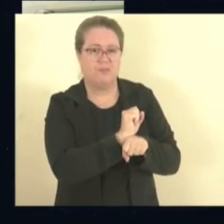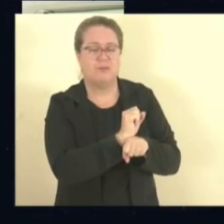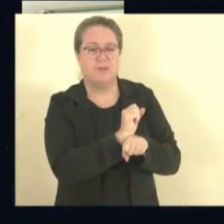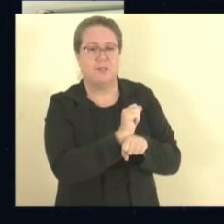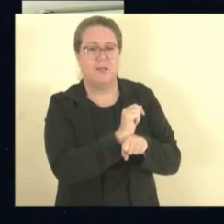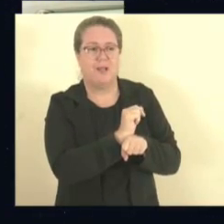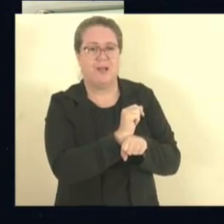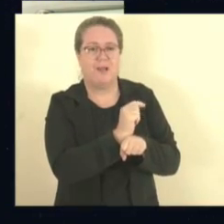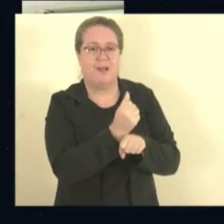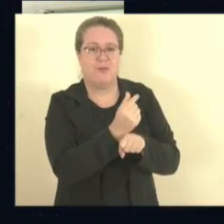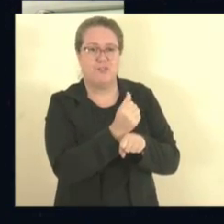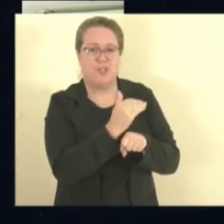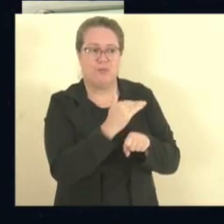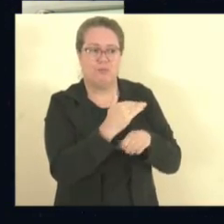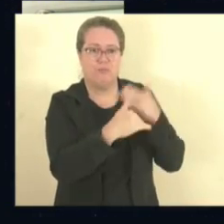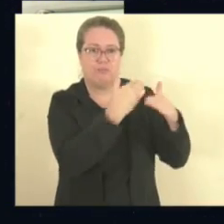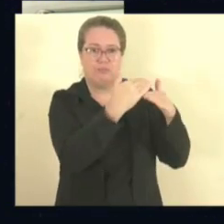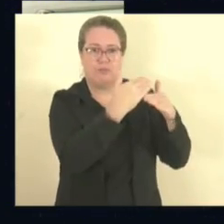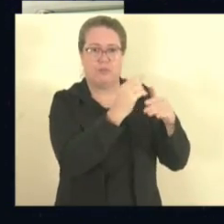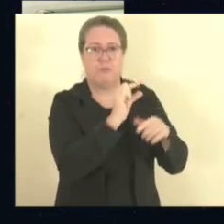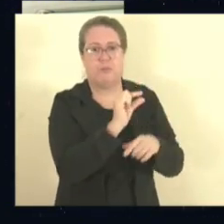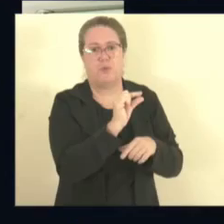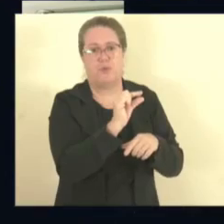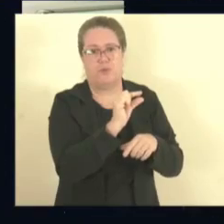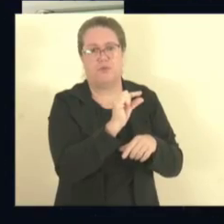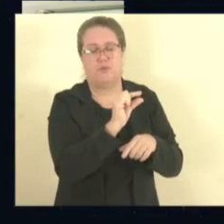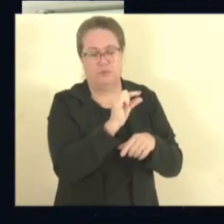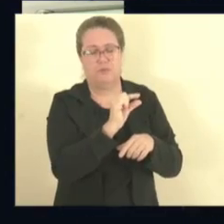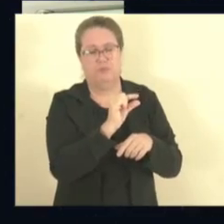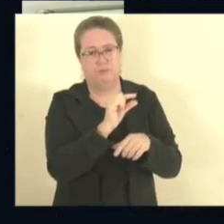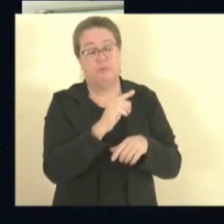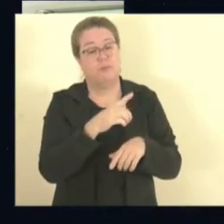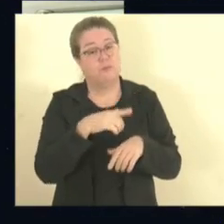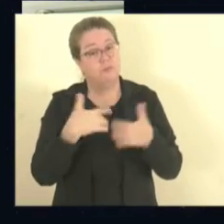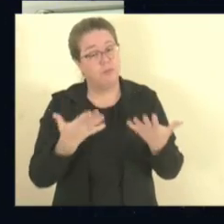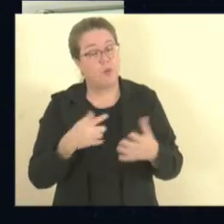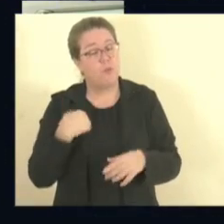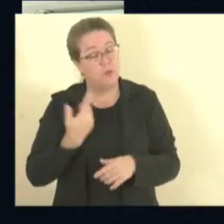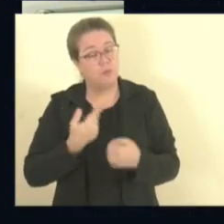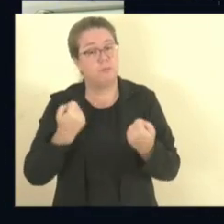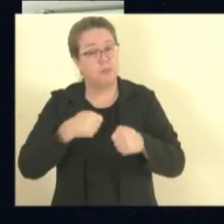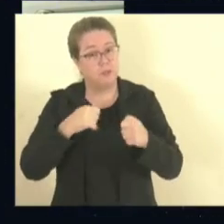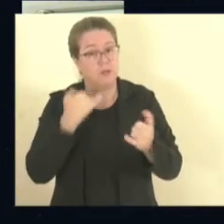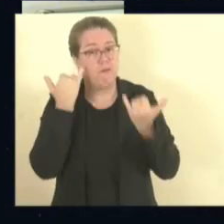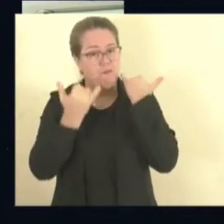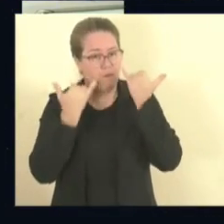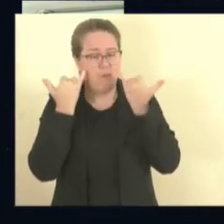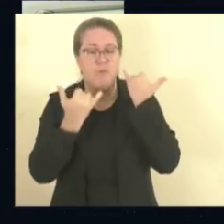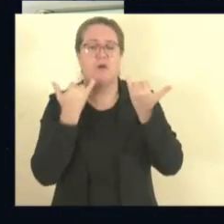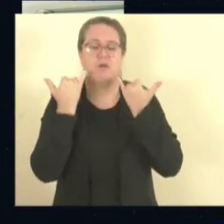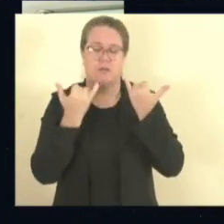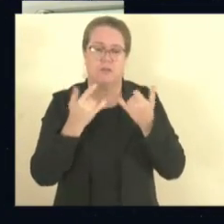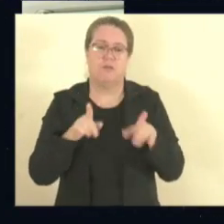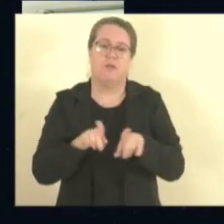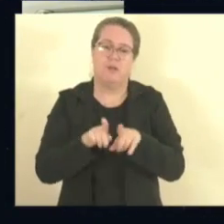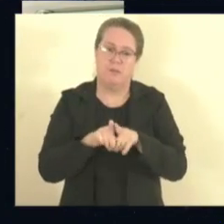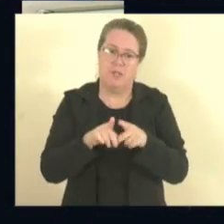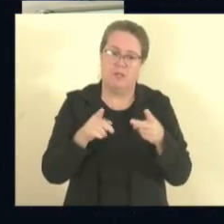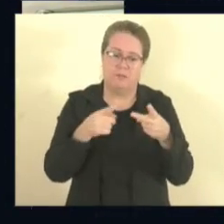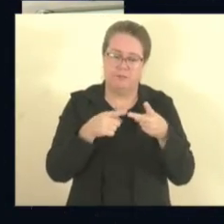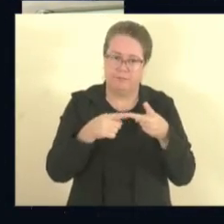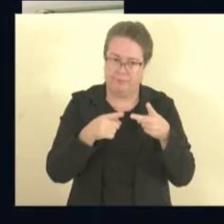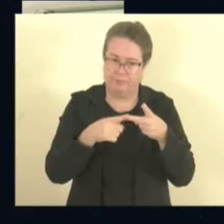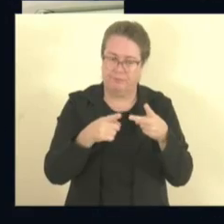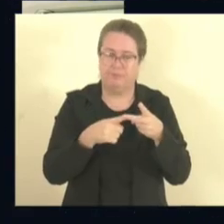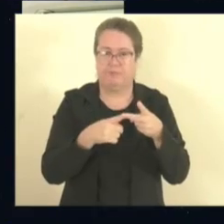imobiliário. Então, nós somos tolhidos dessa informação, eu lamento por isso. E o outro fato, assim, eu gostaria de votar favorável, mas por dois